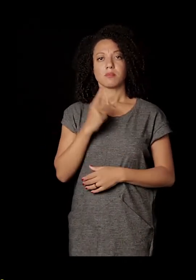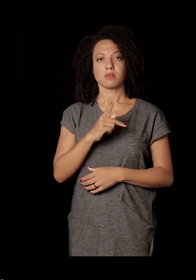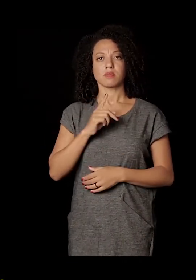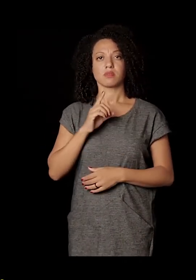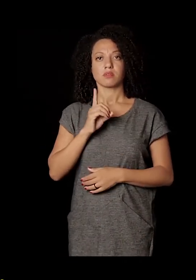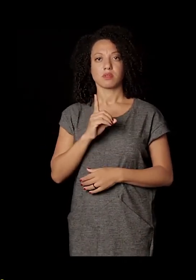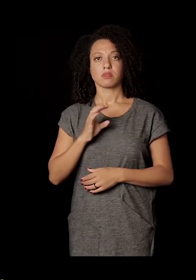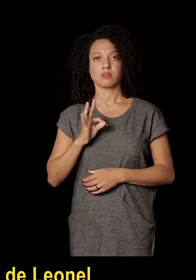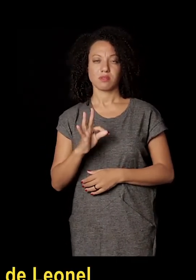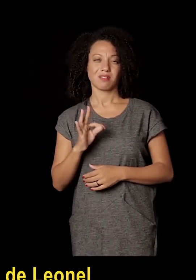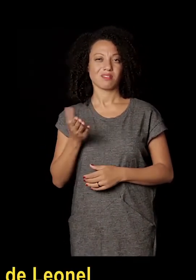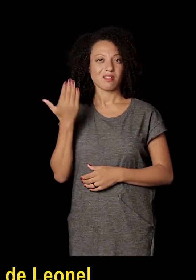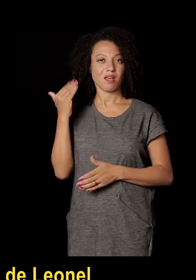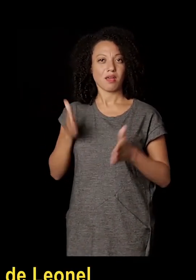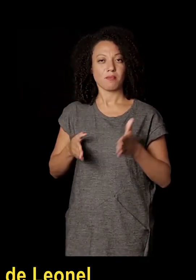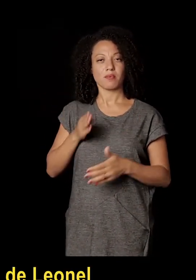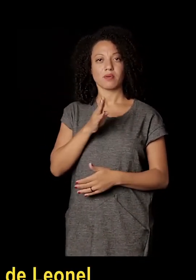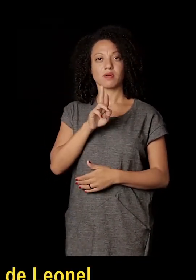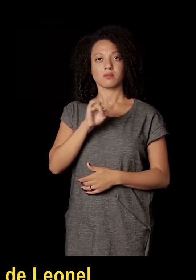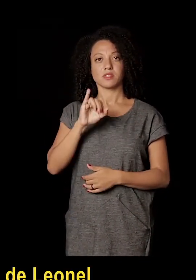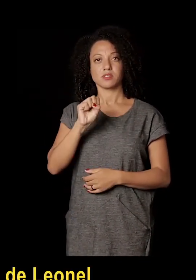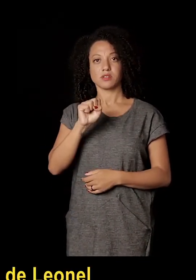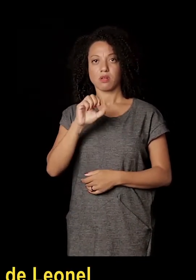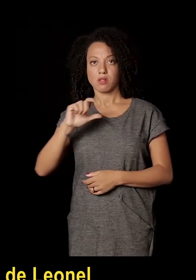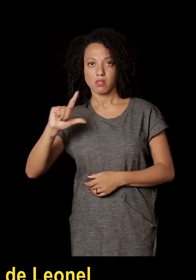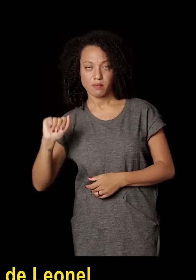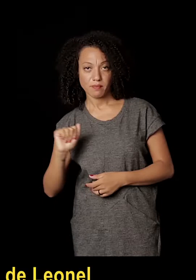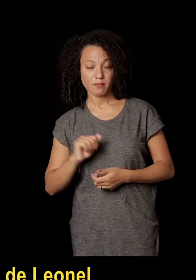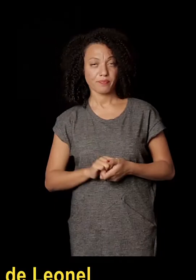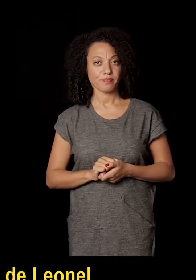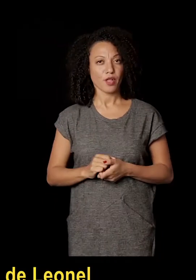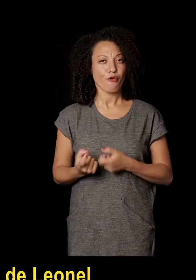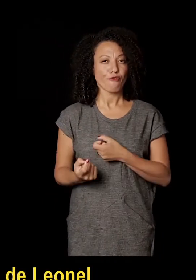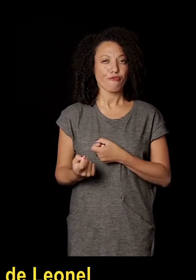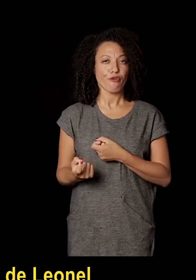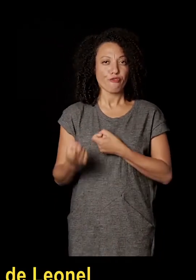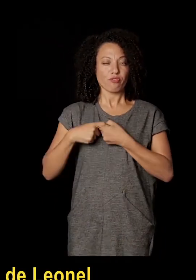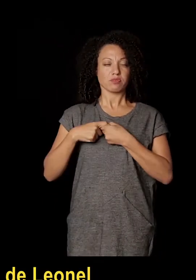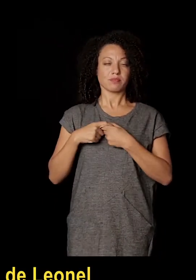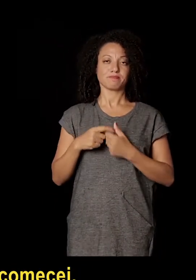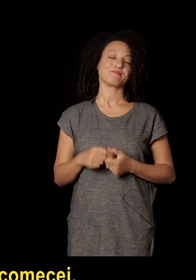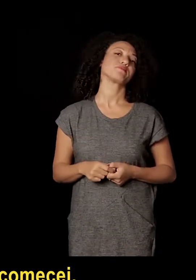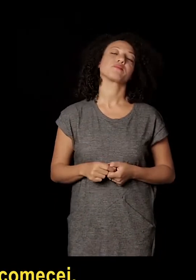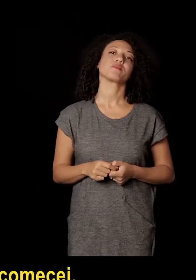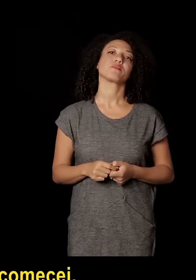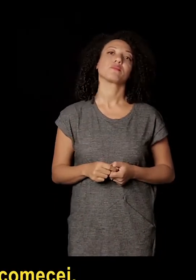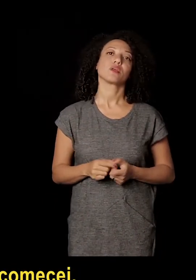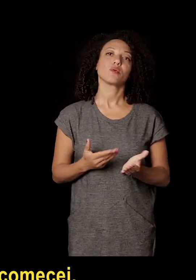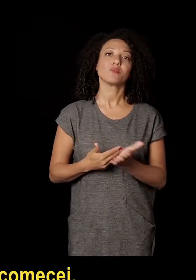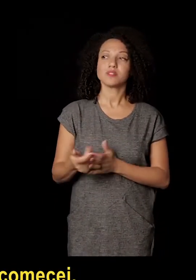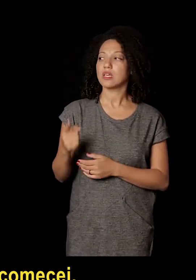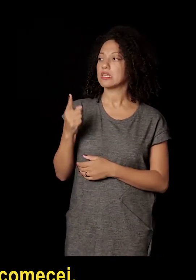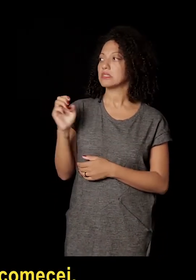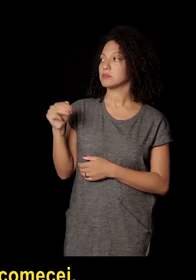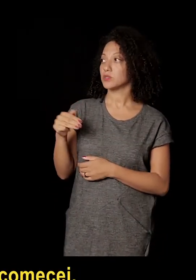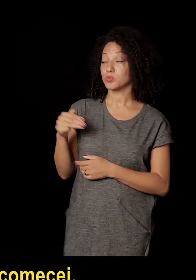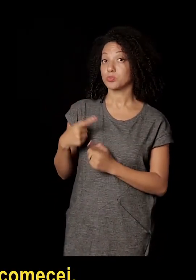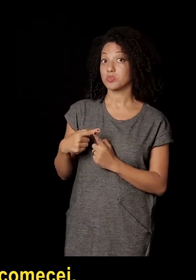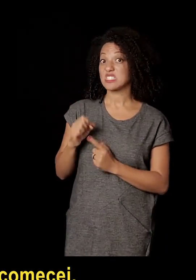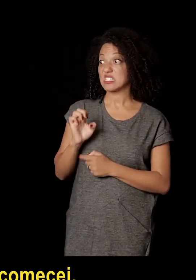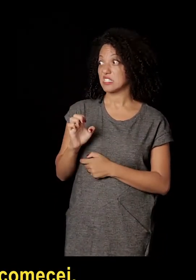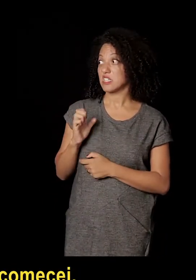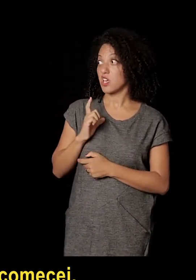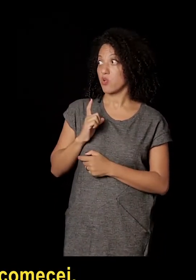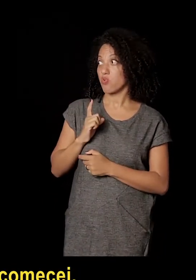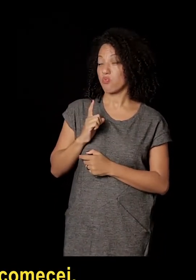Trabalhista, PDT, Partido Democrático Trabalhista de Leonel Brizola. Mas voltando um pouco ao tempo, eu vou tentar... A que horas eu comecei para saber quanto dão